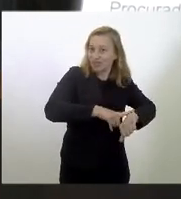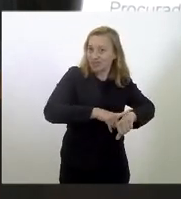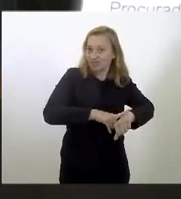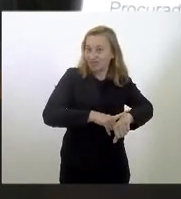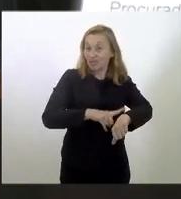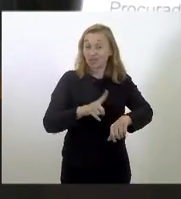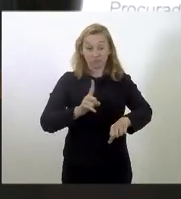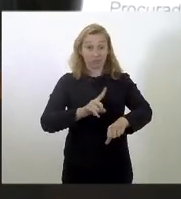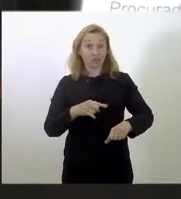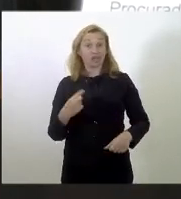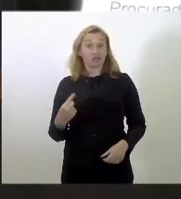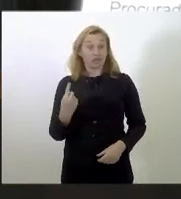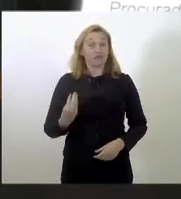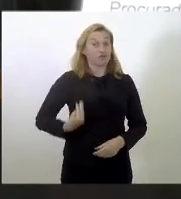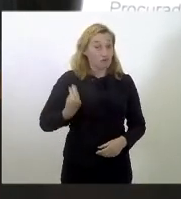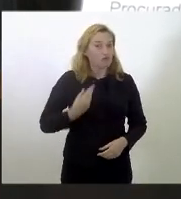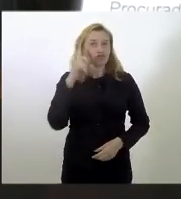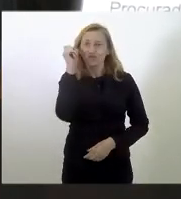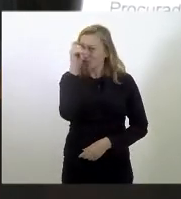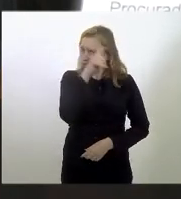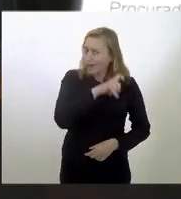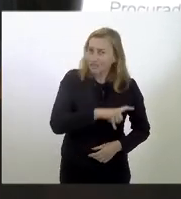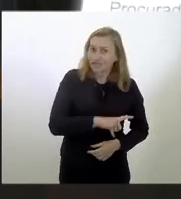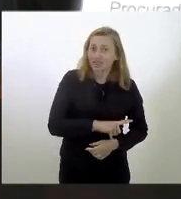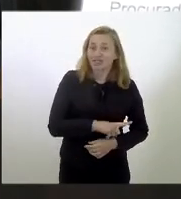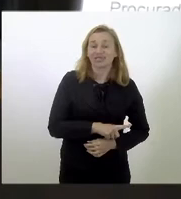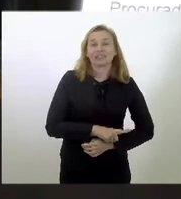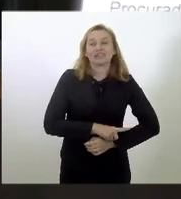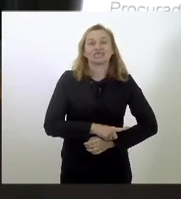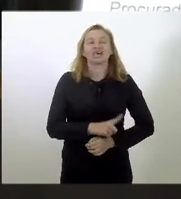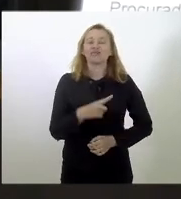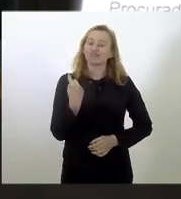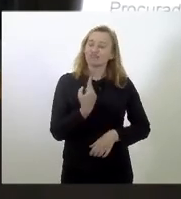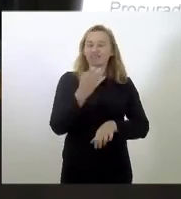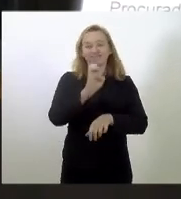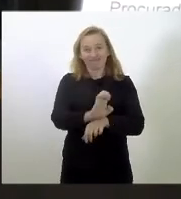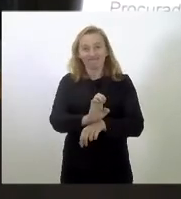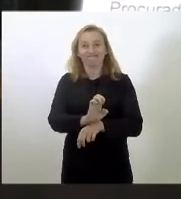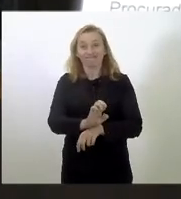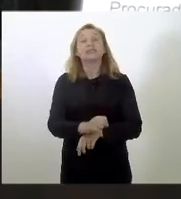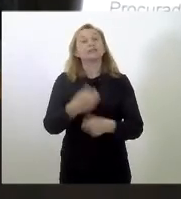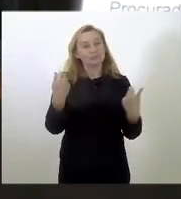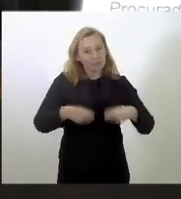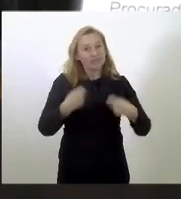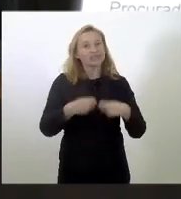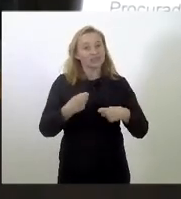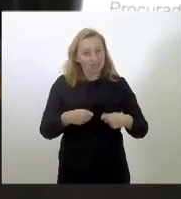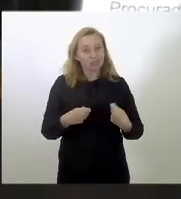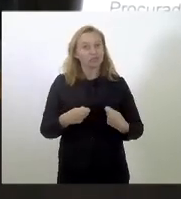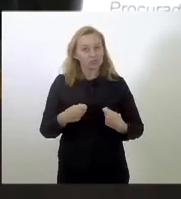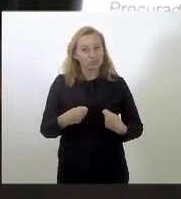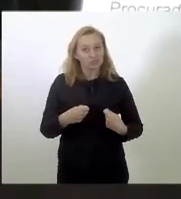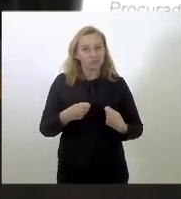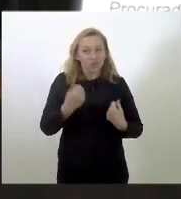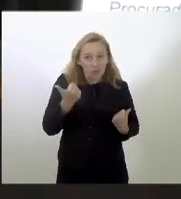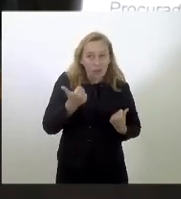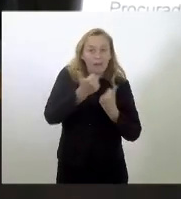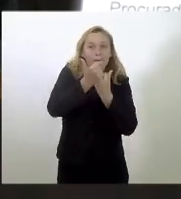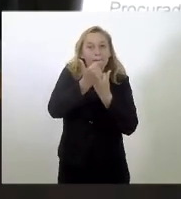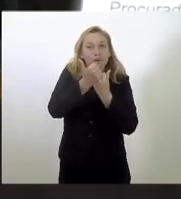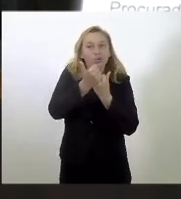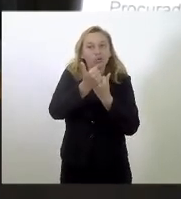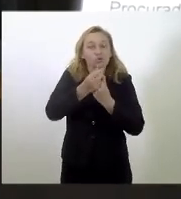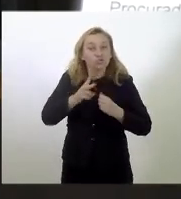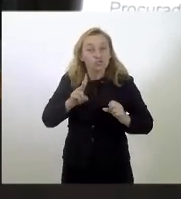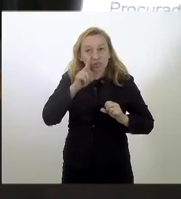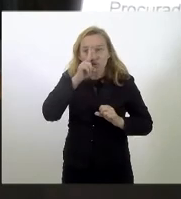que vivemos de dificuldades no nosso Estado, precisamos muito da força, do empenho,